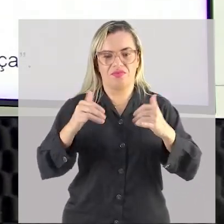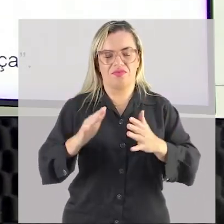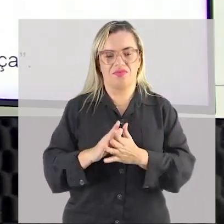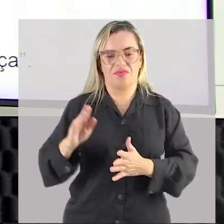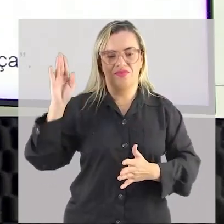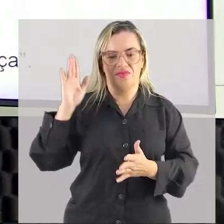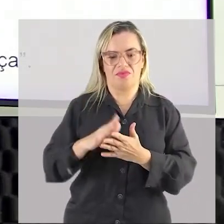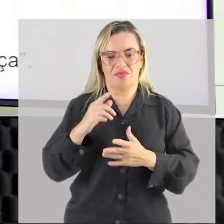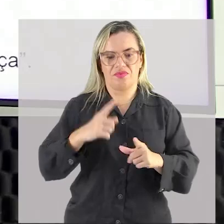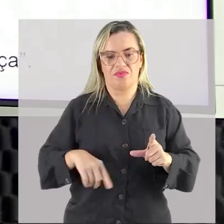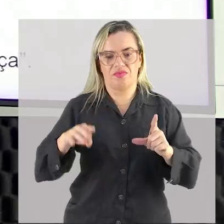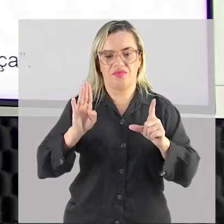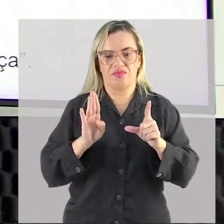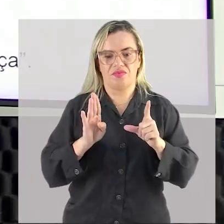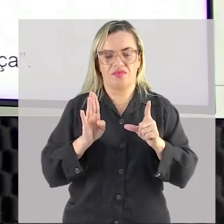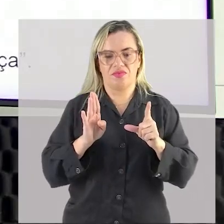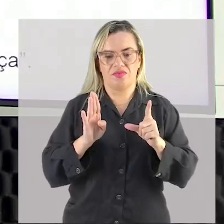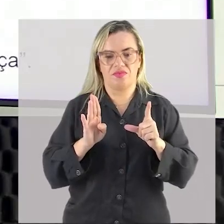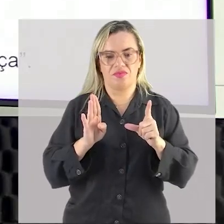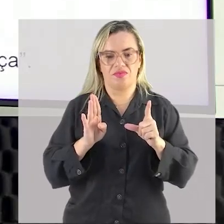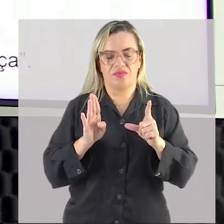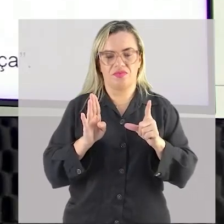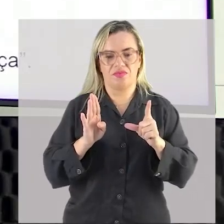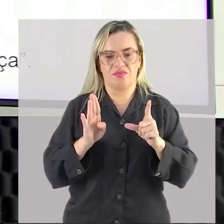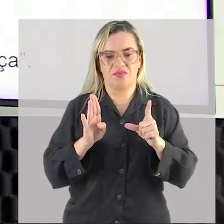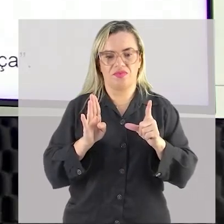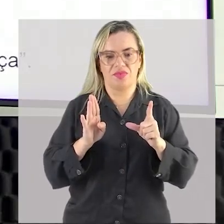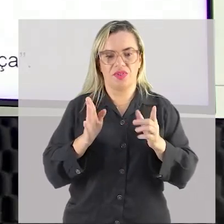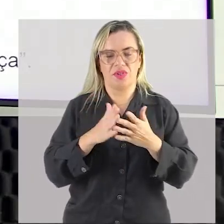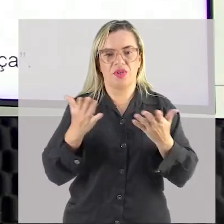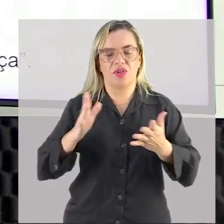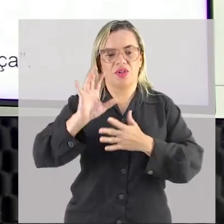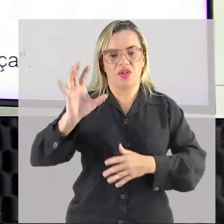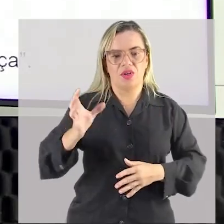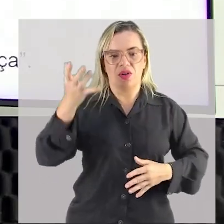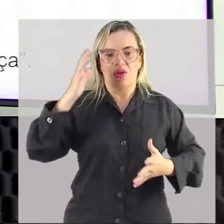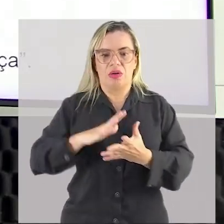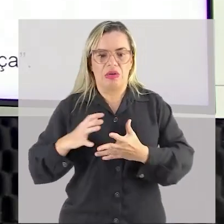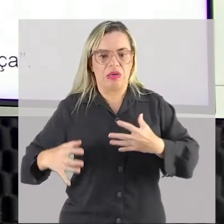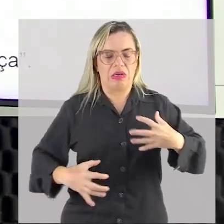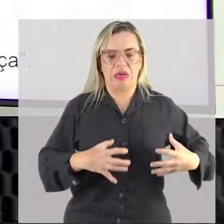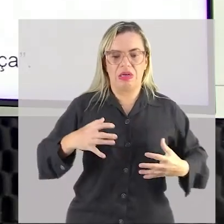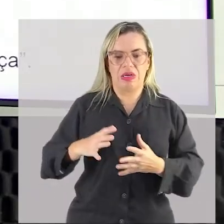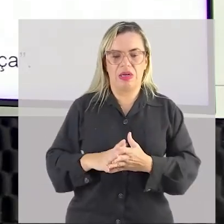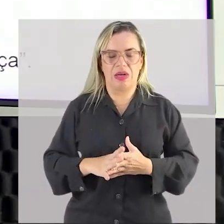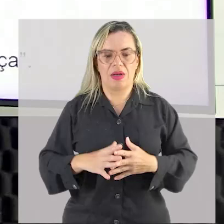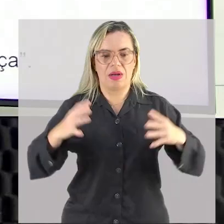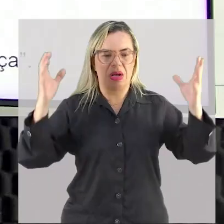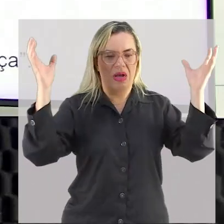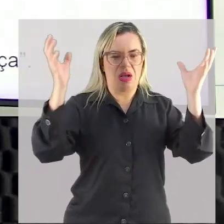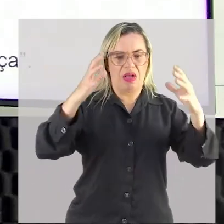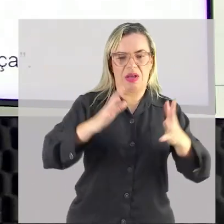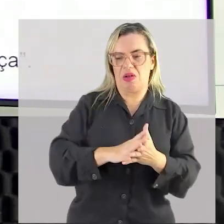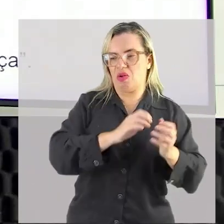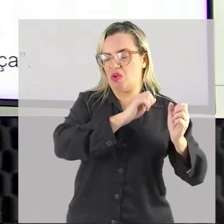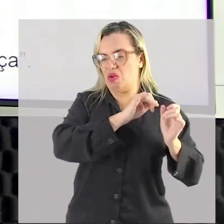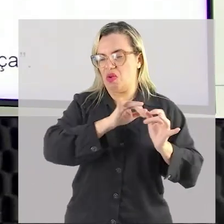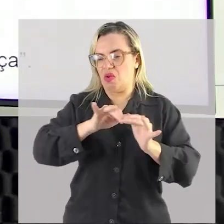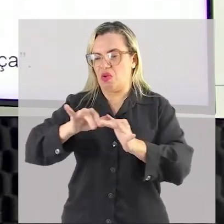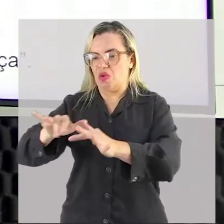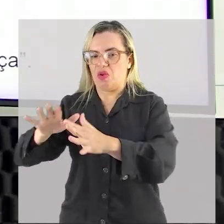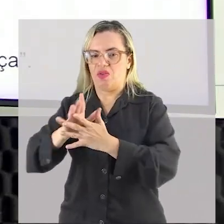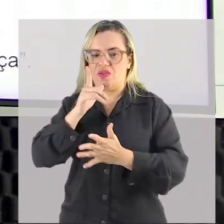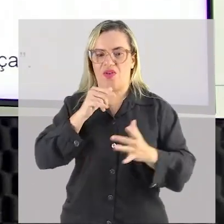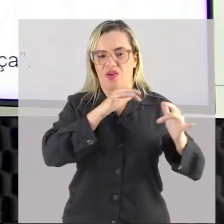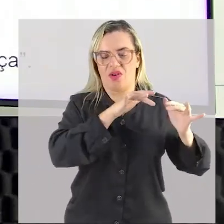Tempestade vem a bonança Ou seja quando vem a tempestade todo mundo acha que vai e sei lá vai vai ser tudo arrastado